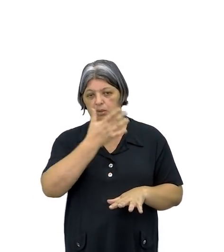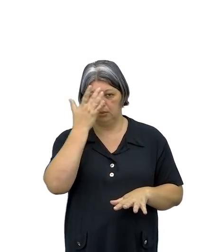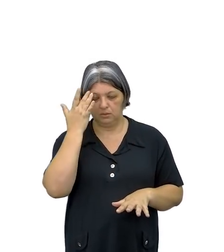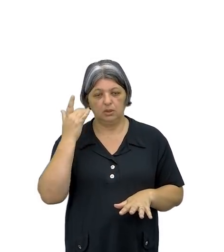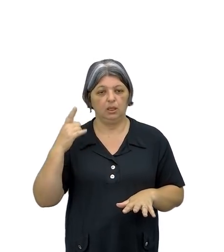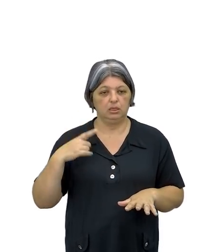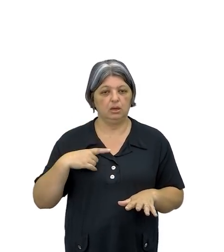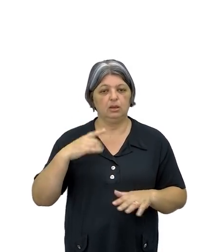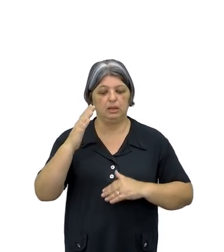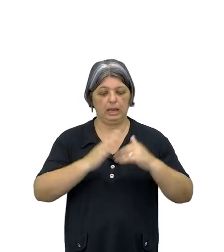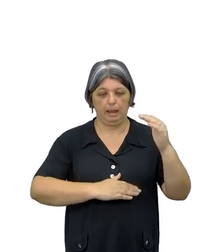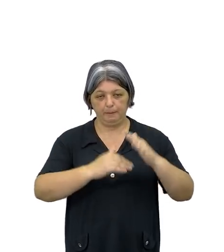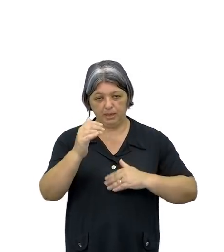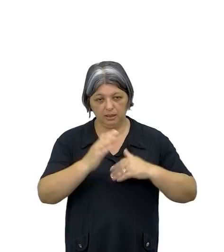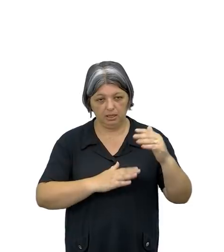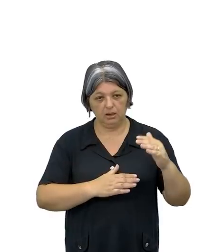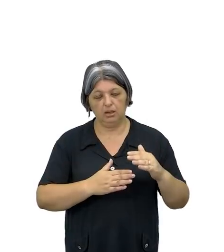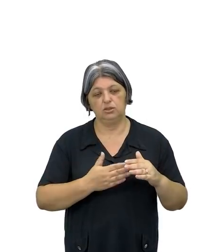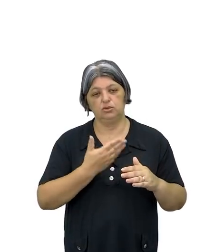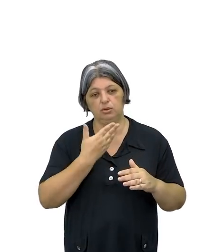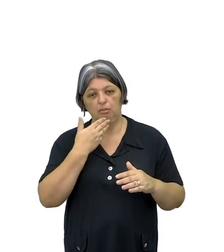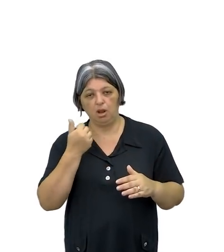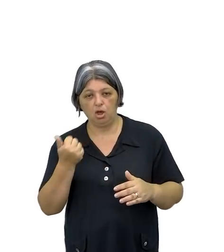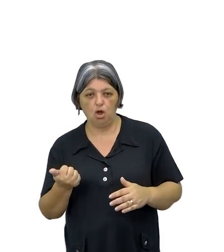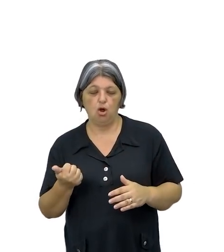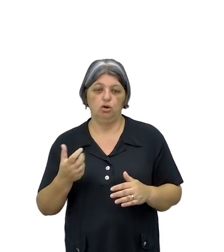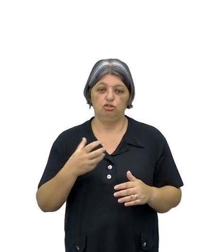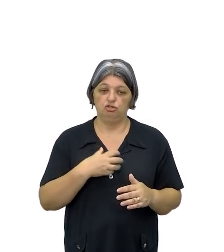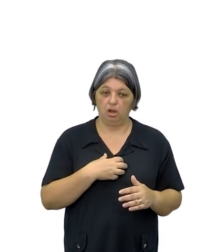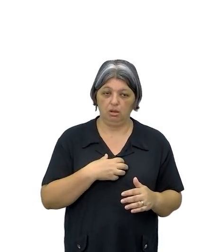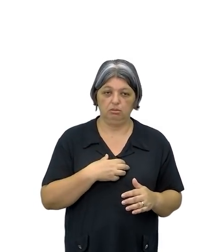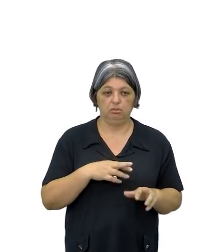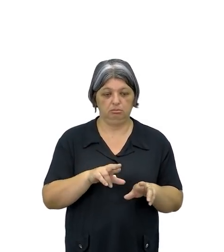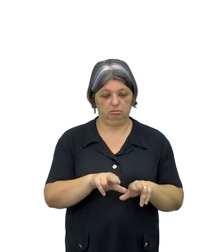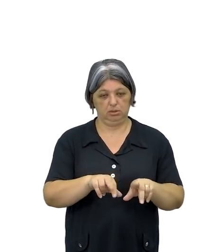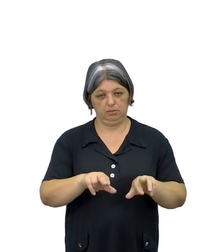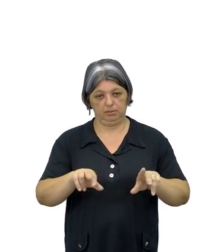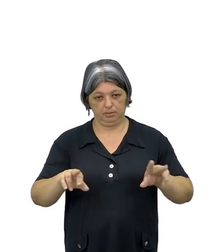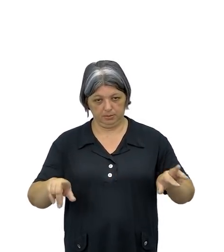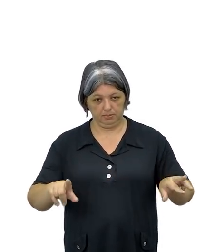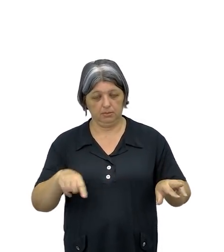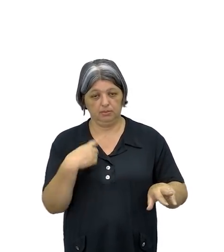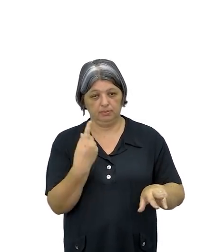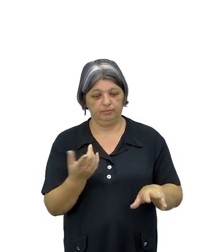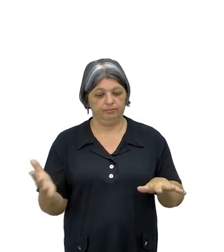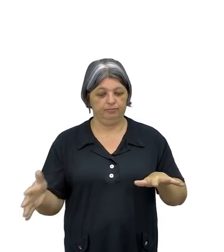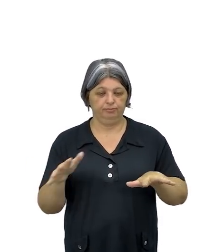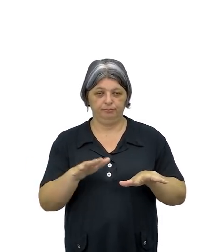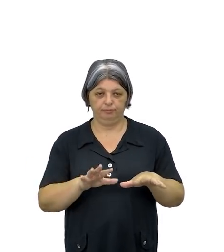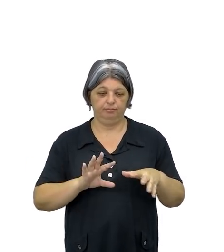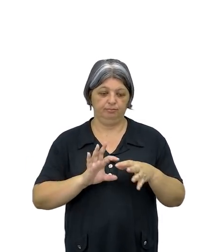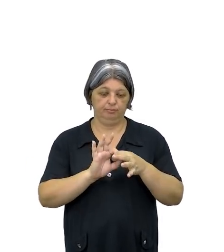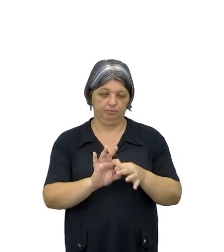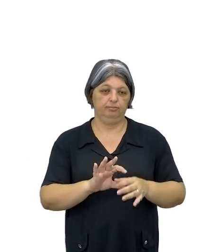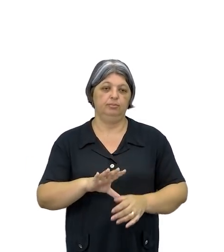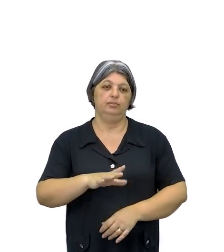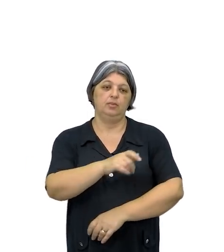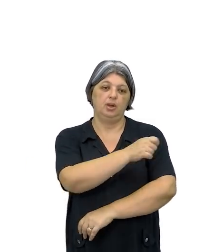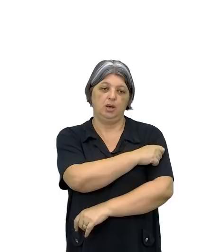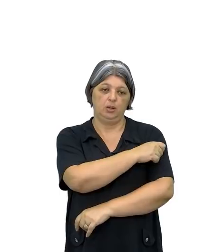tem uma habilidade melhor, né? Então, vamos ajuntar todos eles, né? Vamos incluir todos esses alunos,